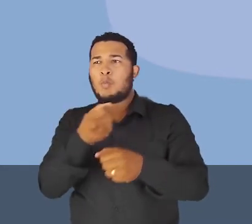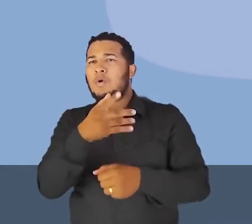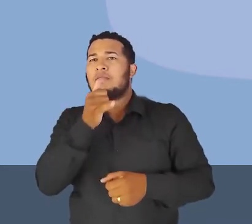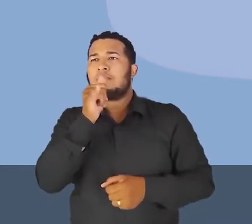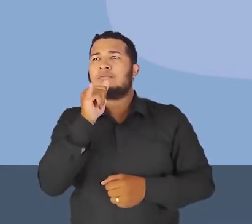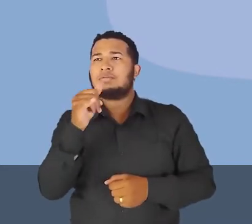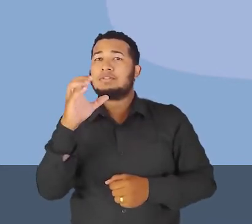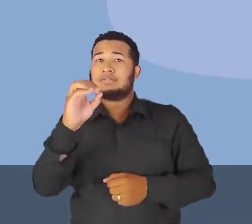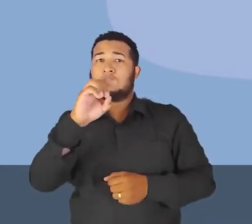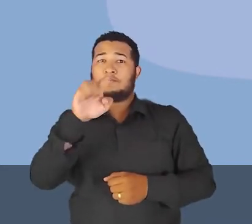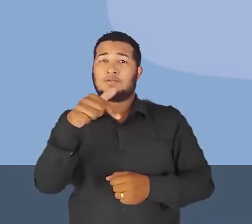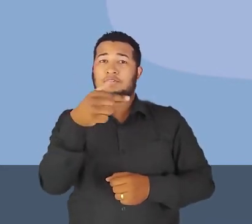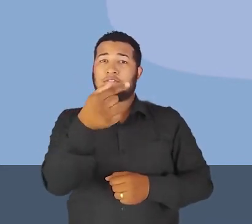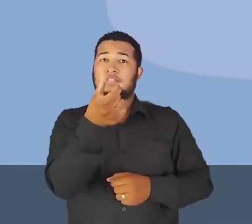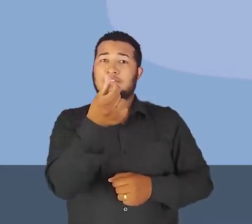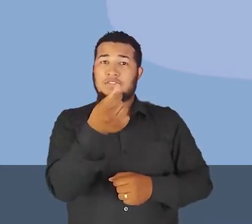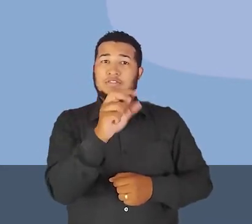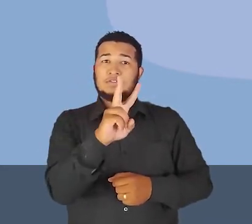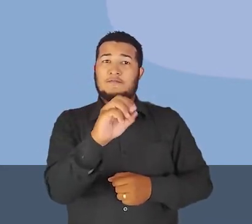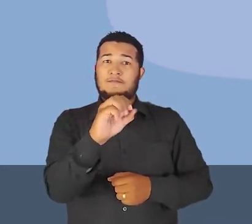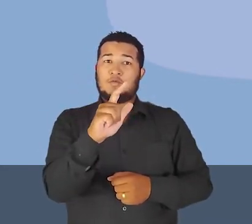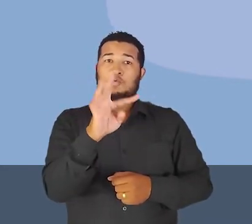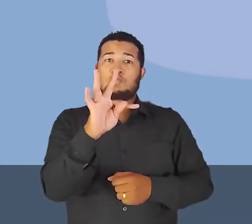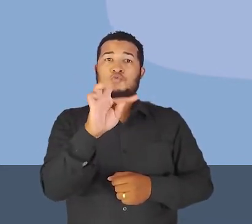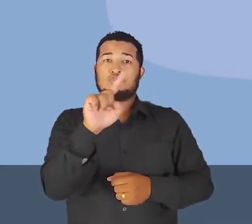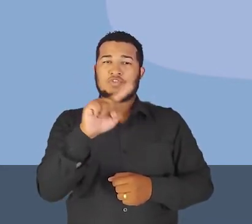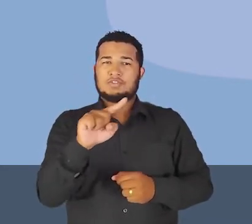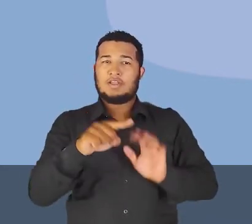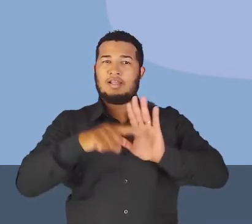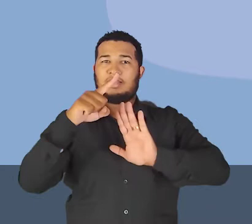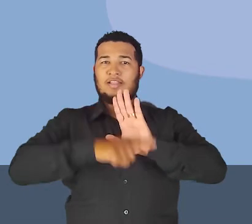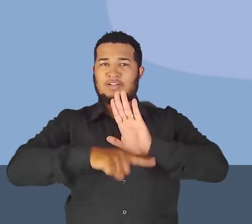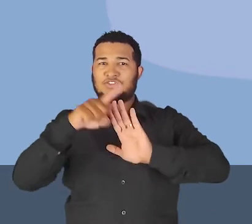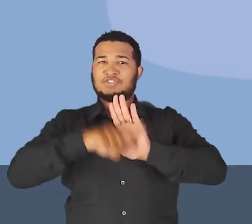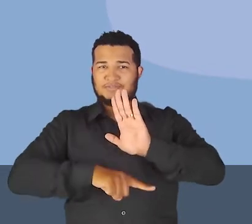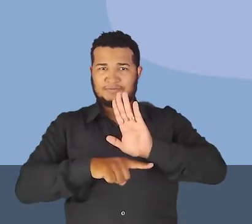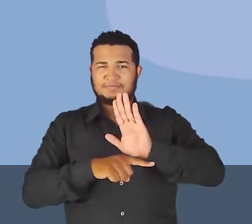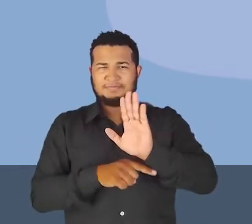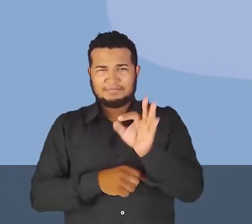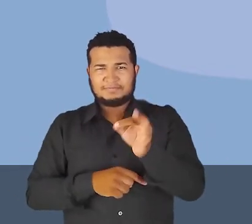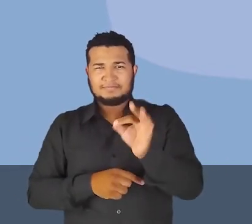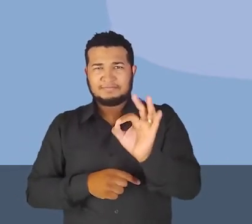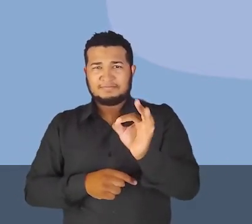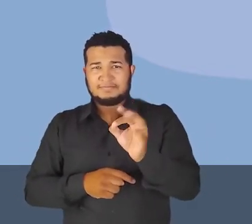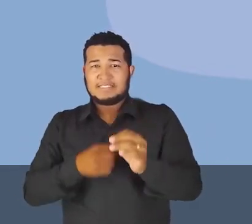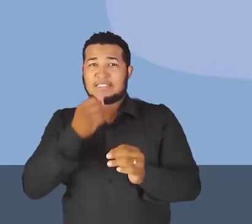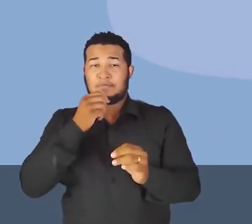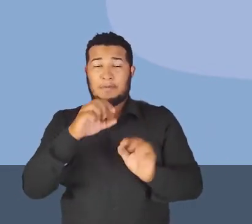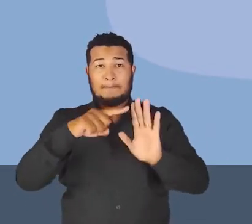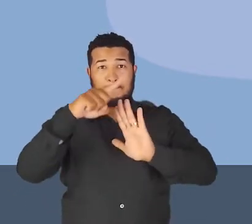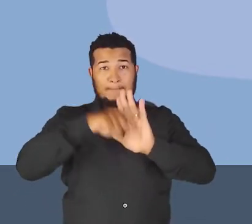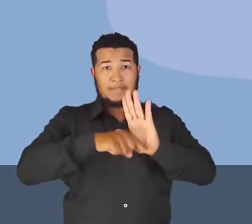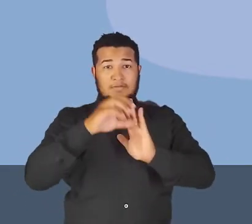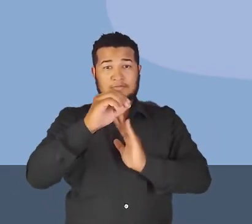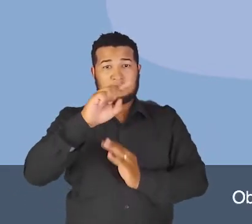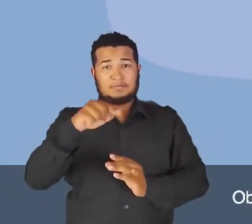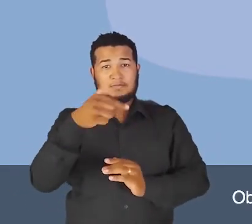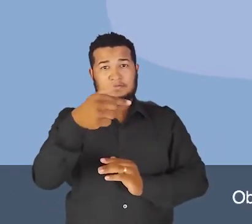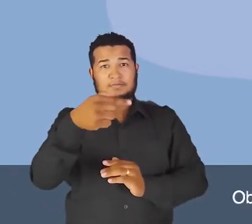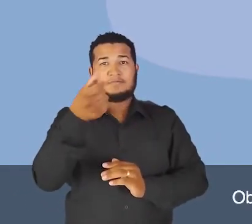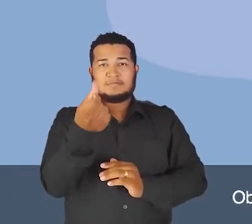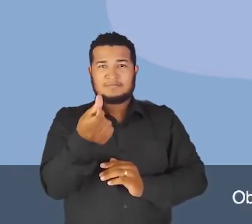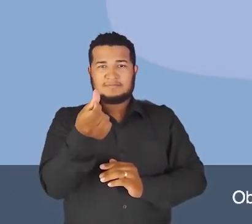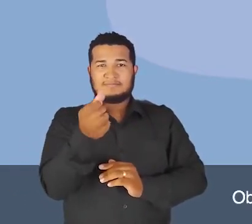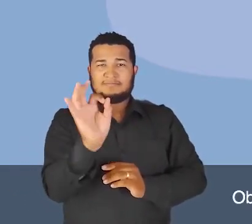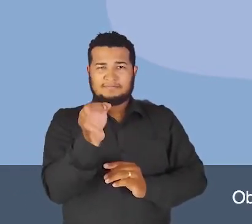que é de 0,76 volts negativo. Está vendo aí? Menos 0,76.